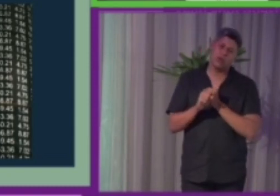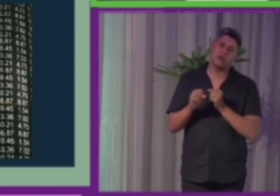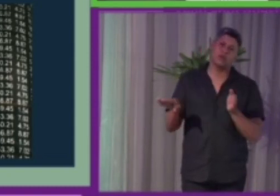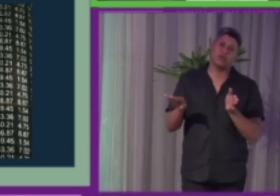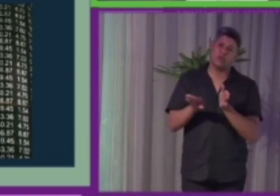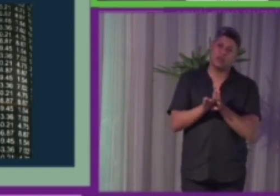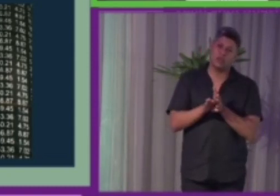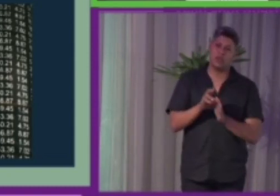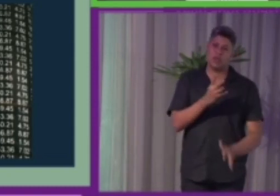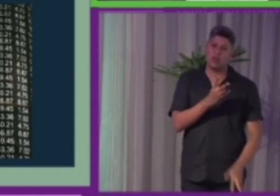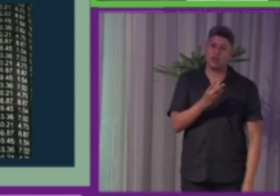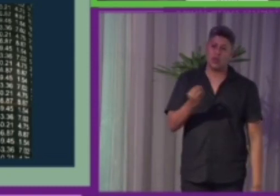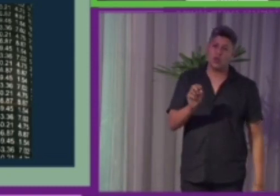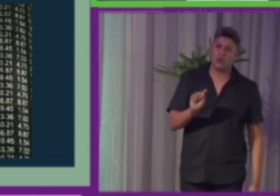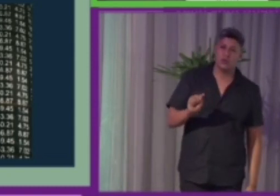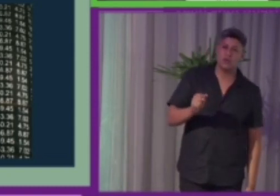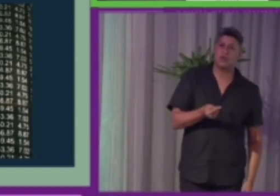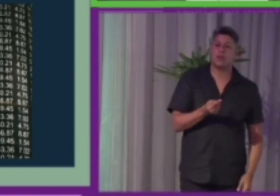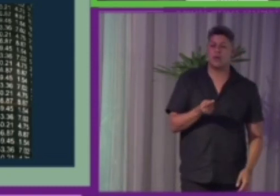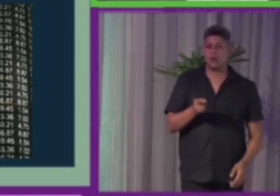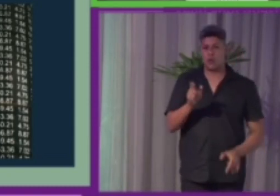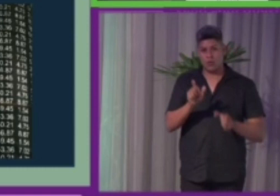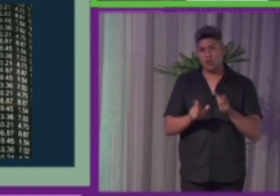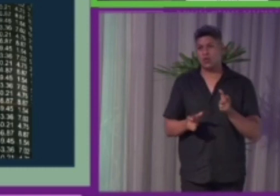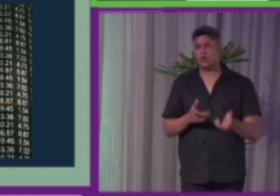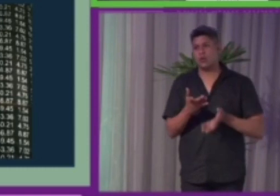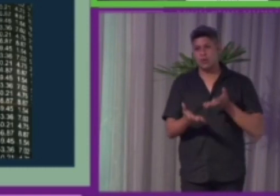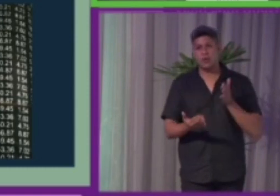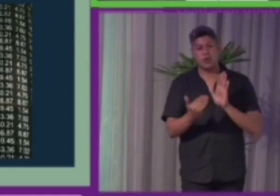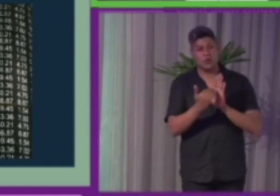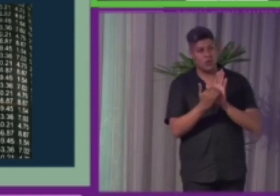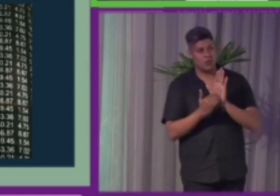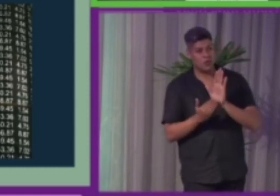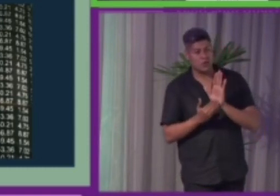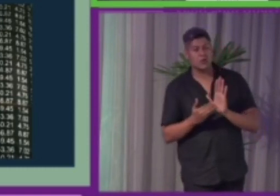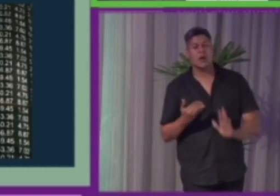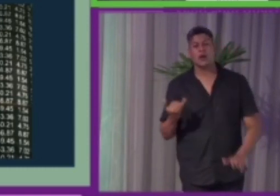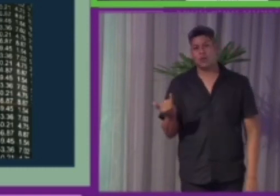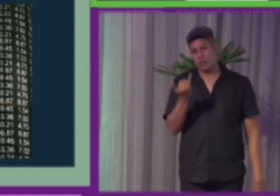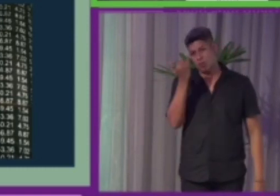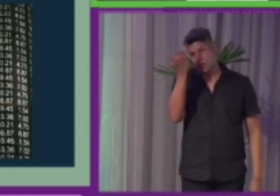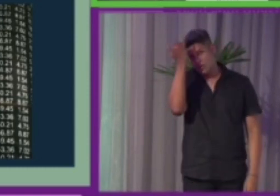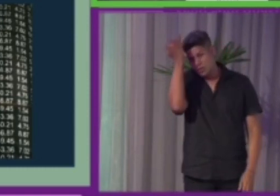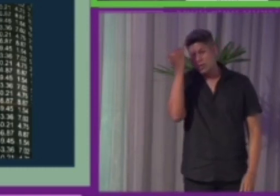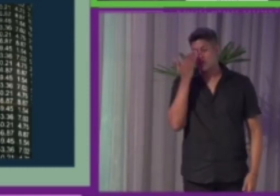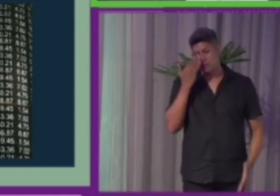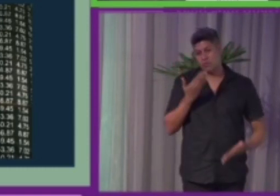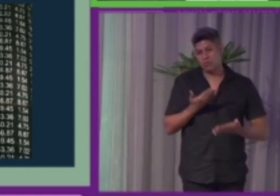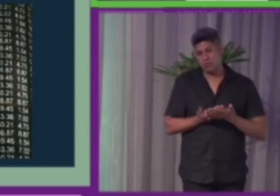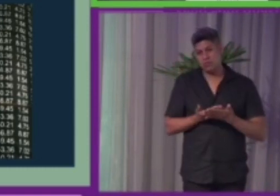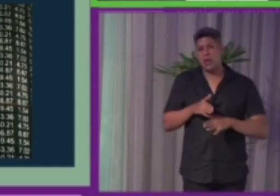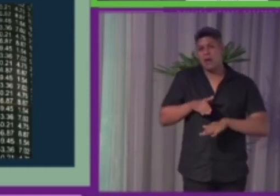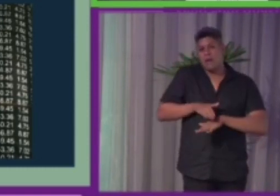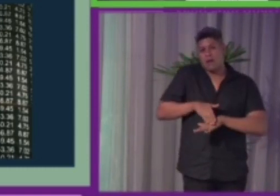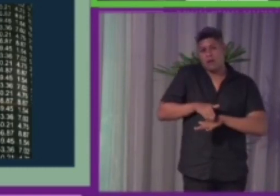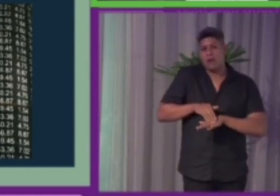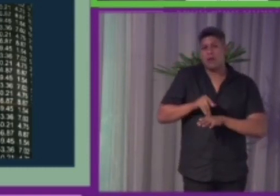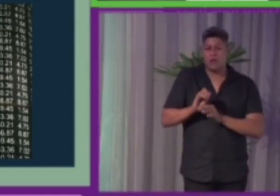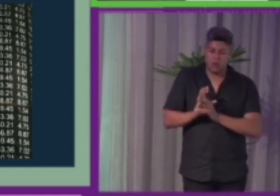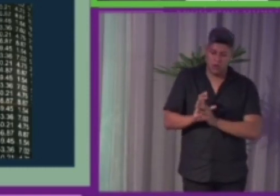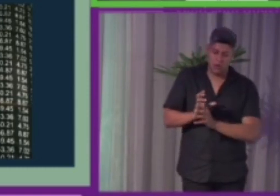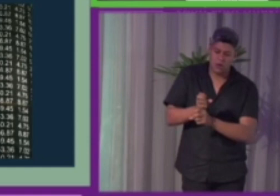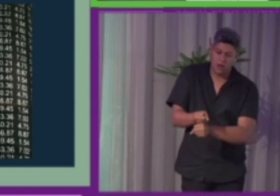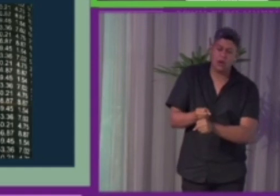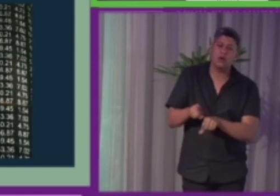de 2.000 indivíduos em tratamento. Então, essas informações foram de grande importância, eu acredito, para se fazer cálculo